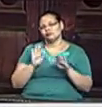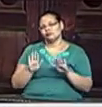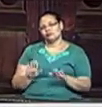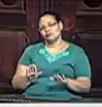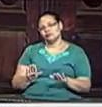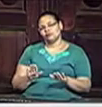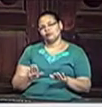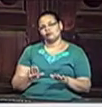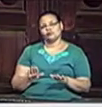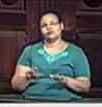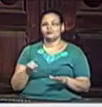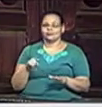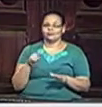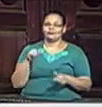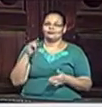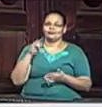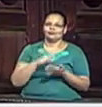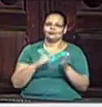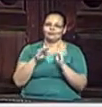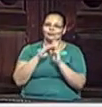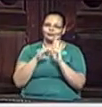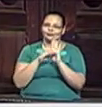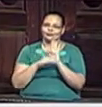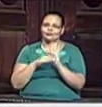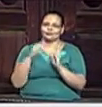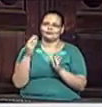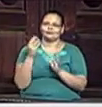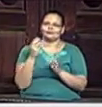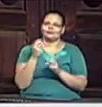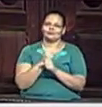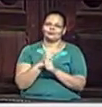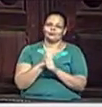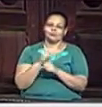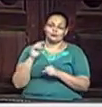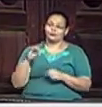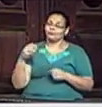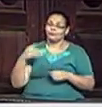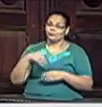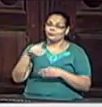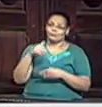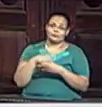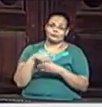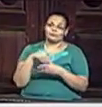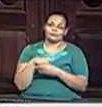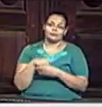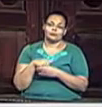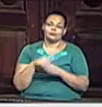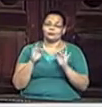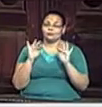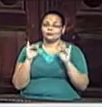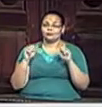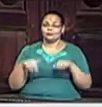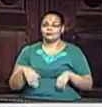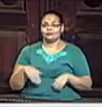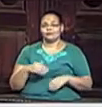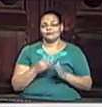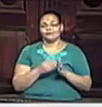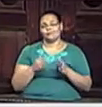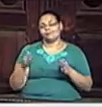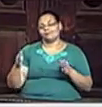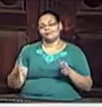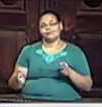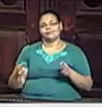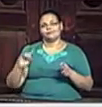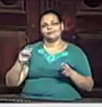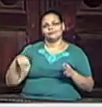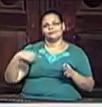Mas essas contas só chegarão para ser votadas aqui no final desse período, depois